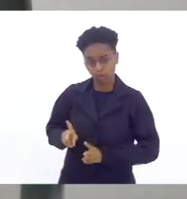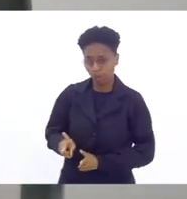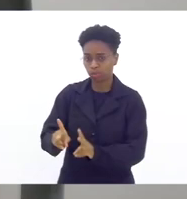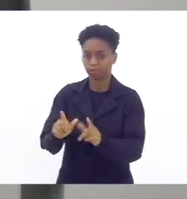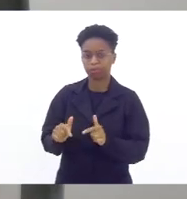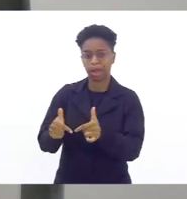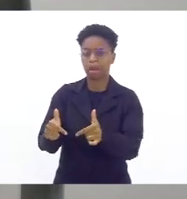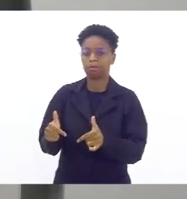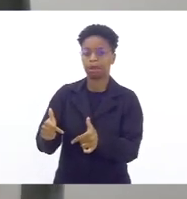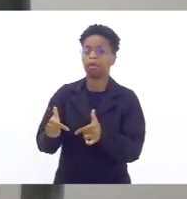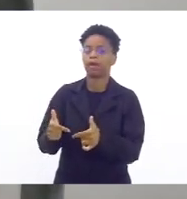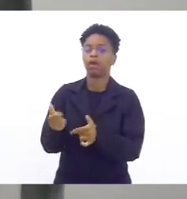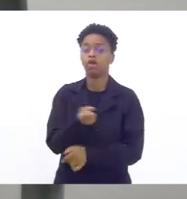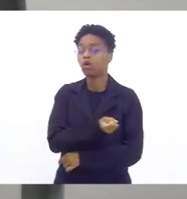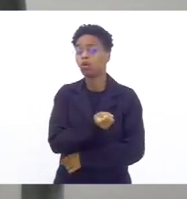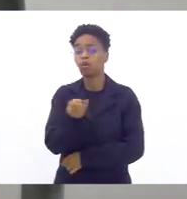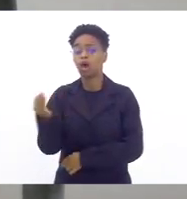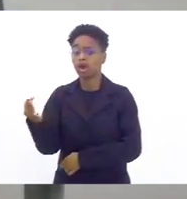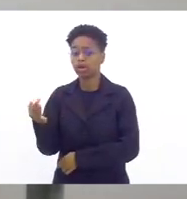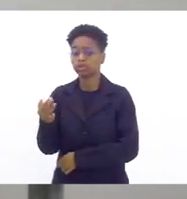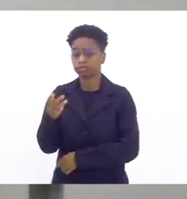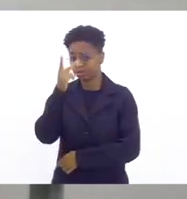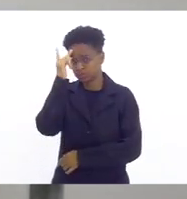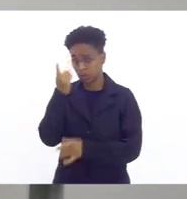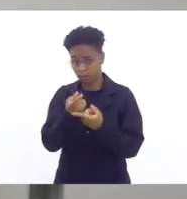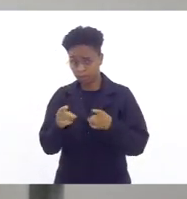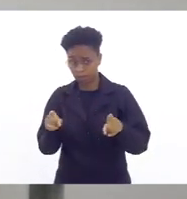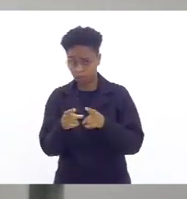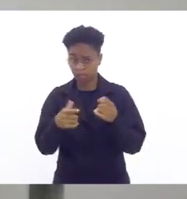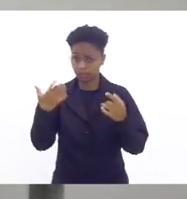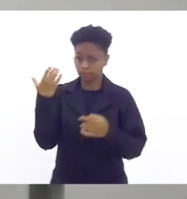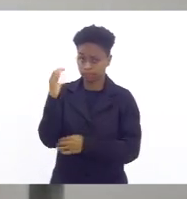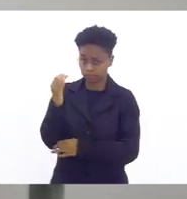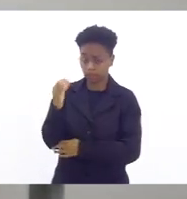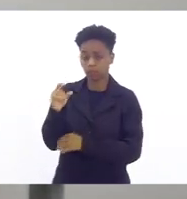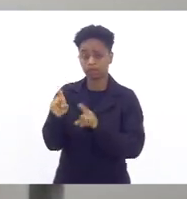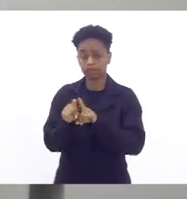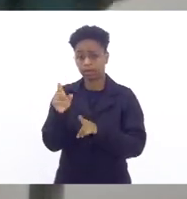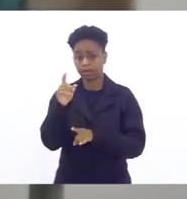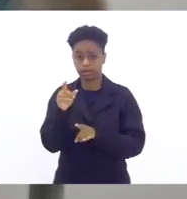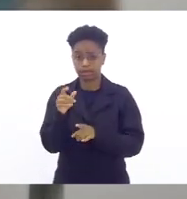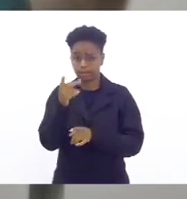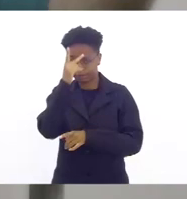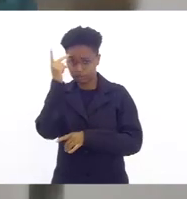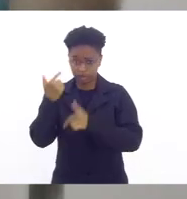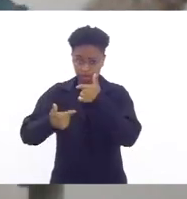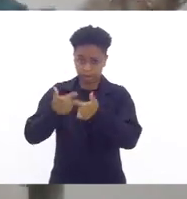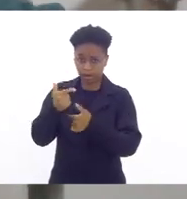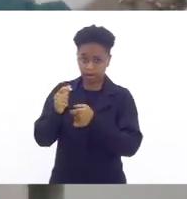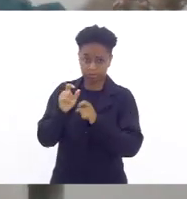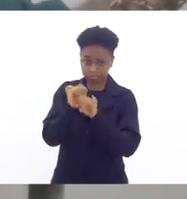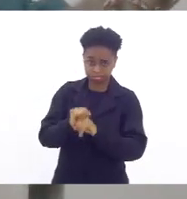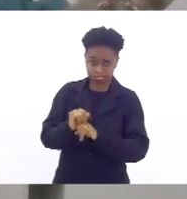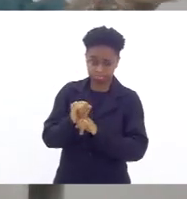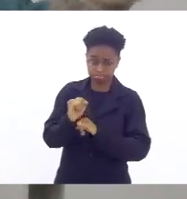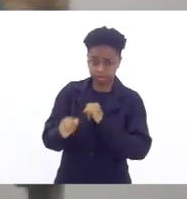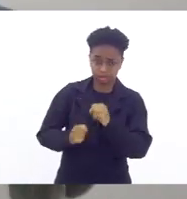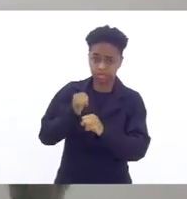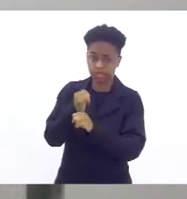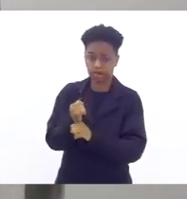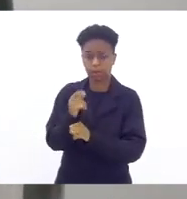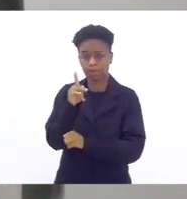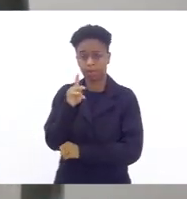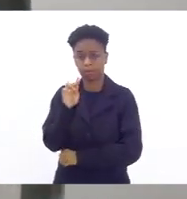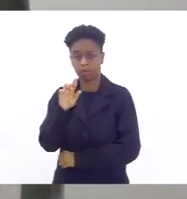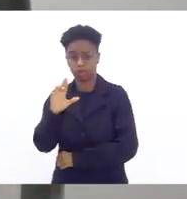quantos o músico de Niterói um programador da PUC claro todos pretos né